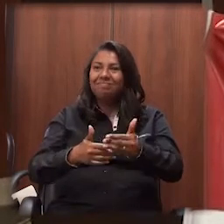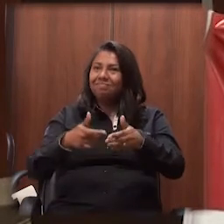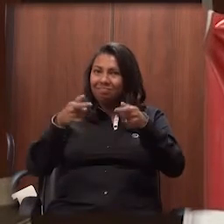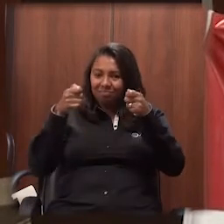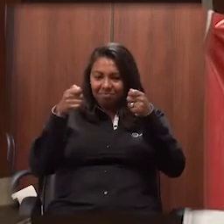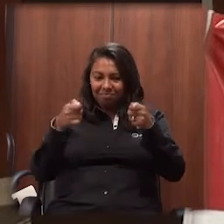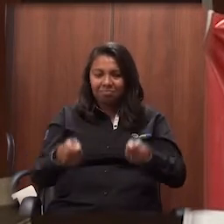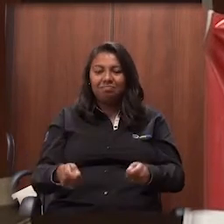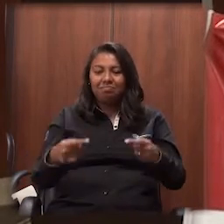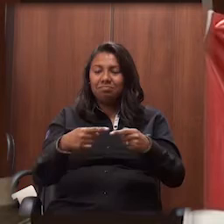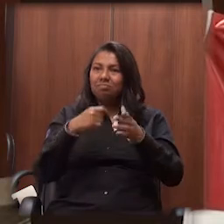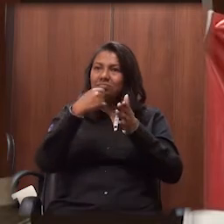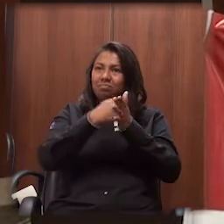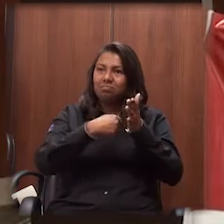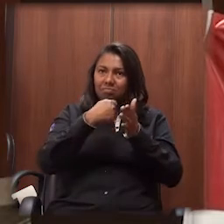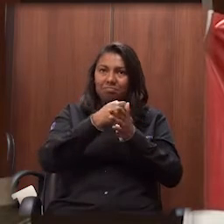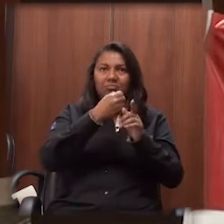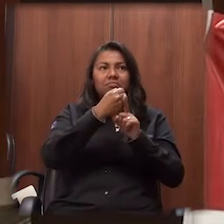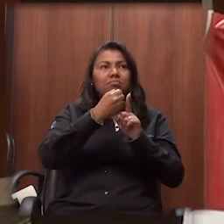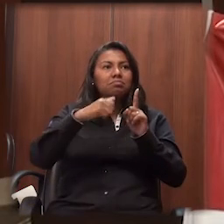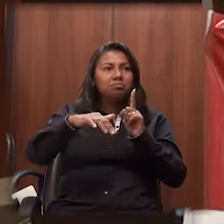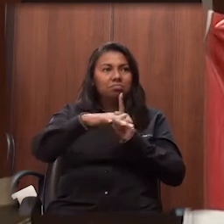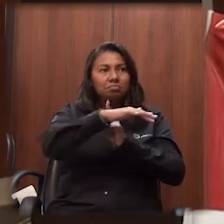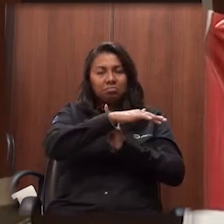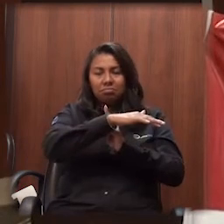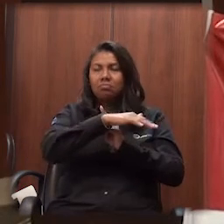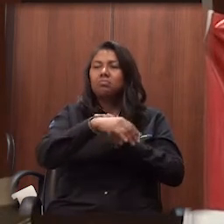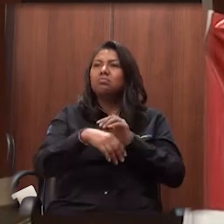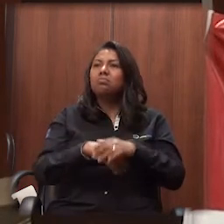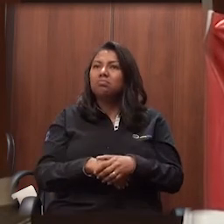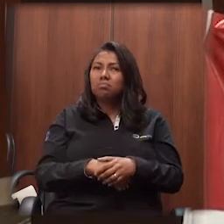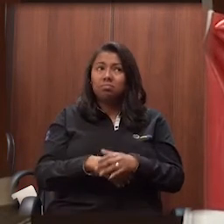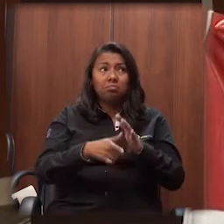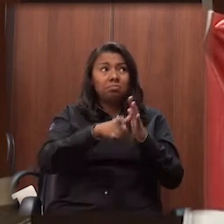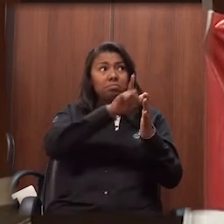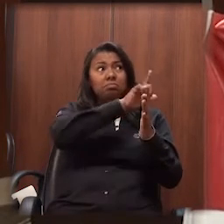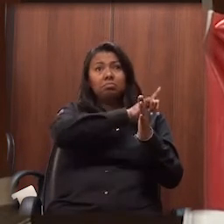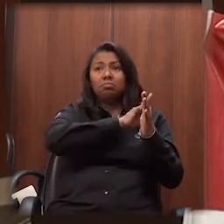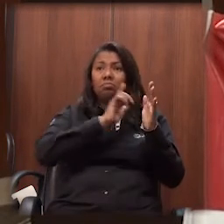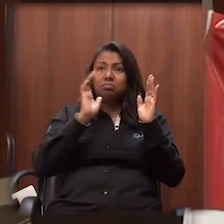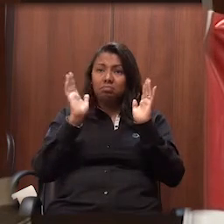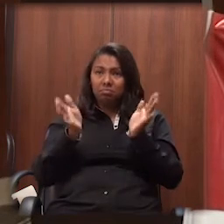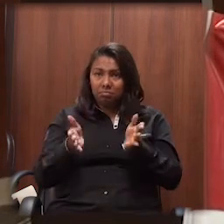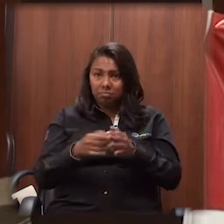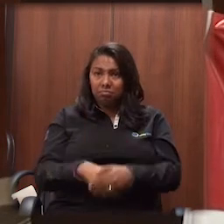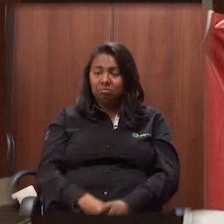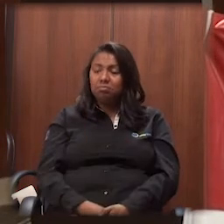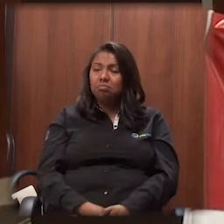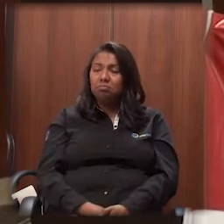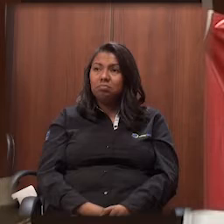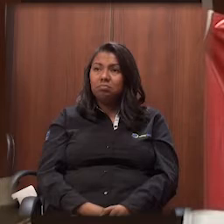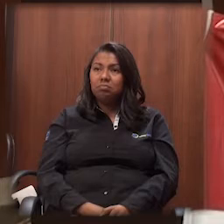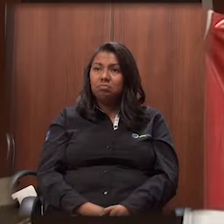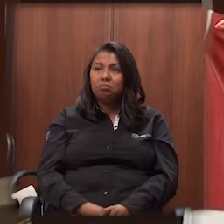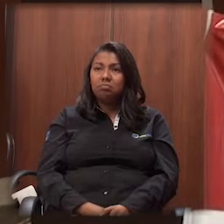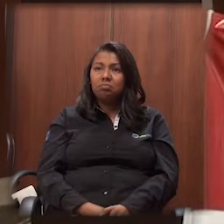e luta social que é prévio, de uma organização social que é prévia. E foi dito aqui na mesa de